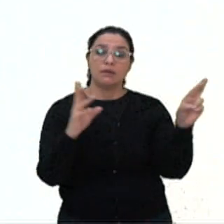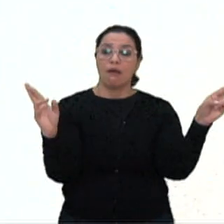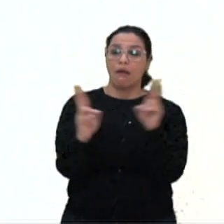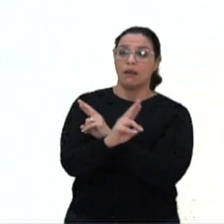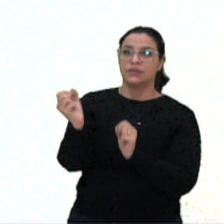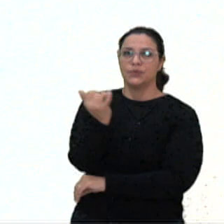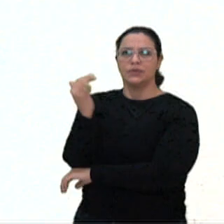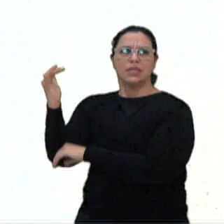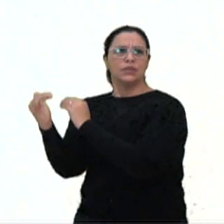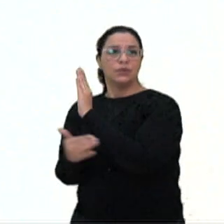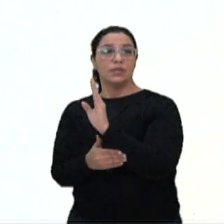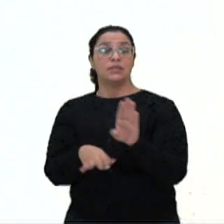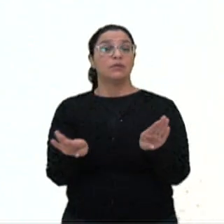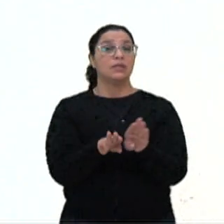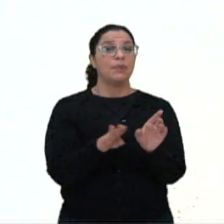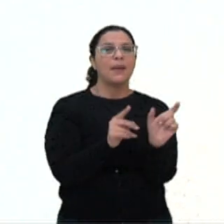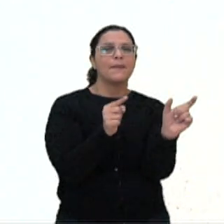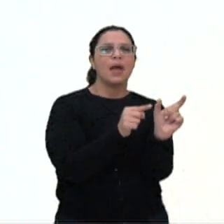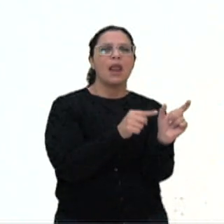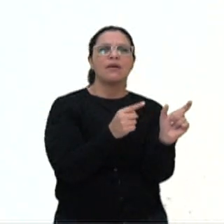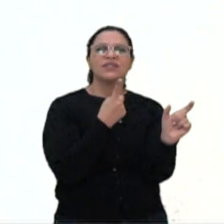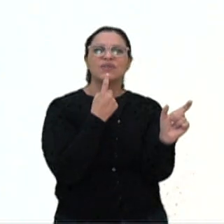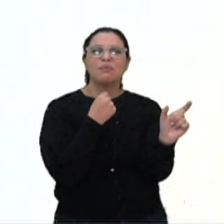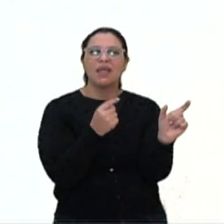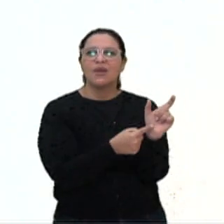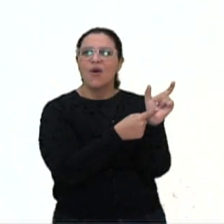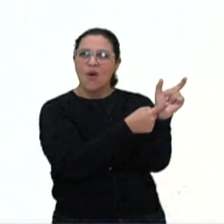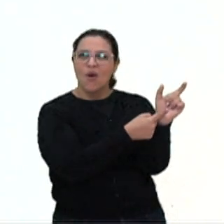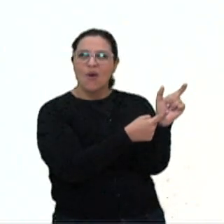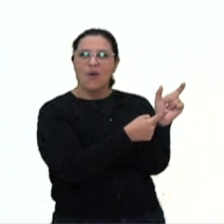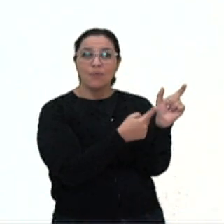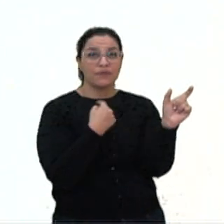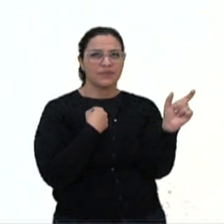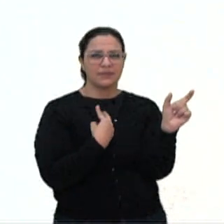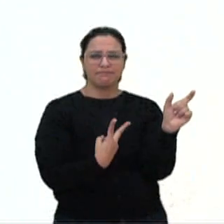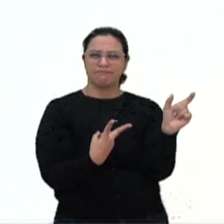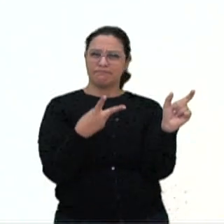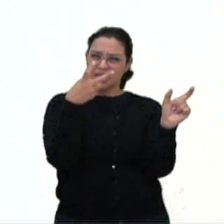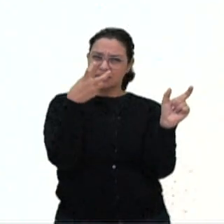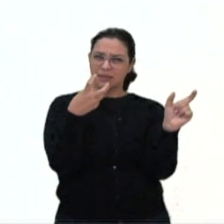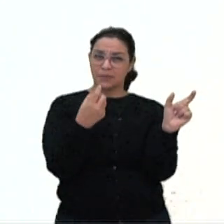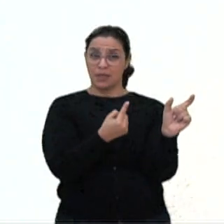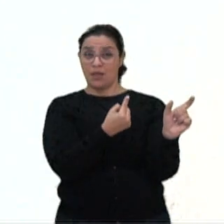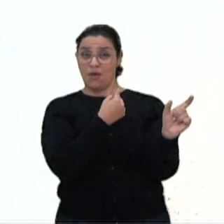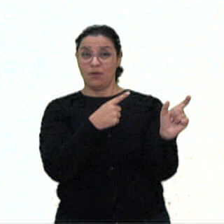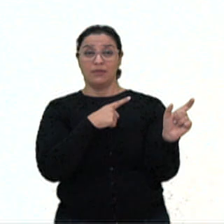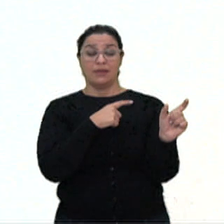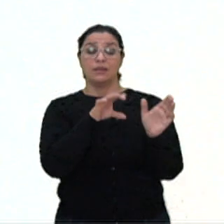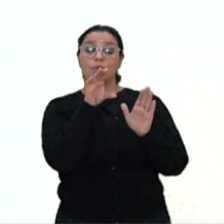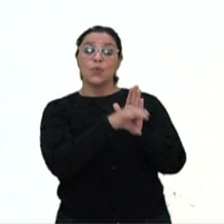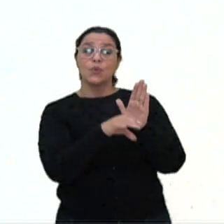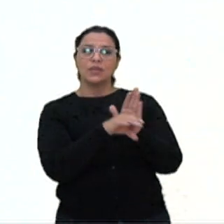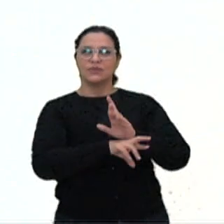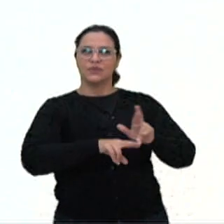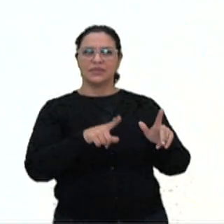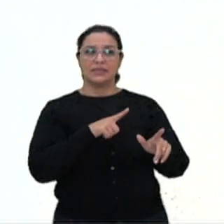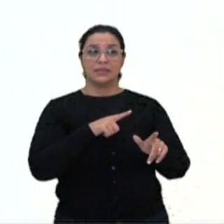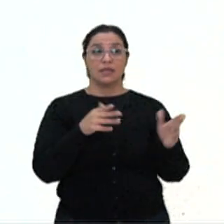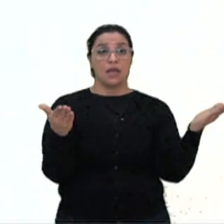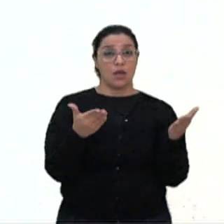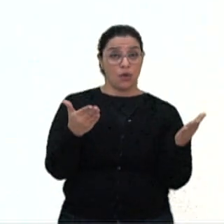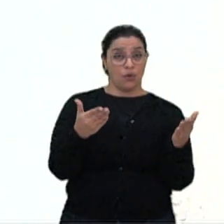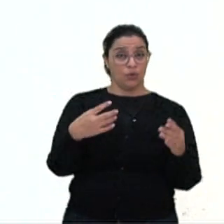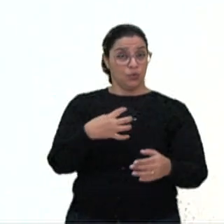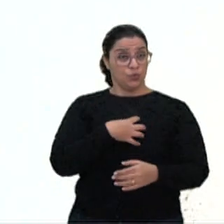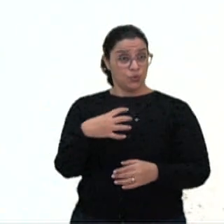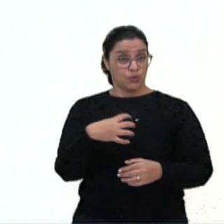conceito e destaquei aqui algumas palavras para que a gente observe e que chame a atenção do conceito. São formas